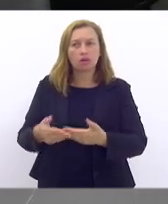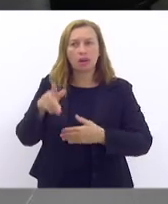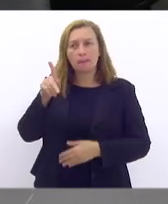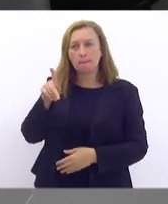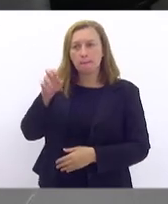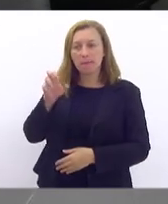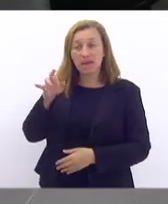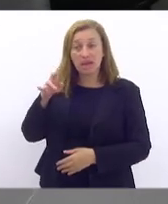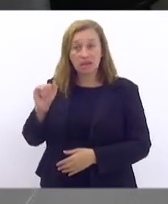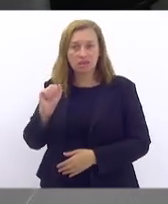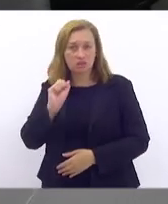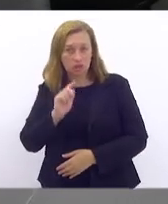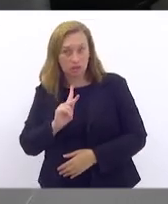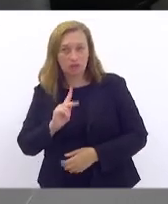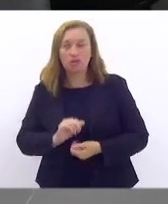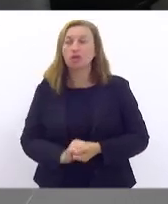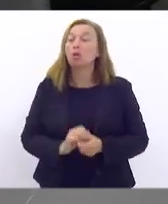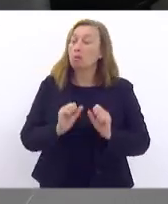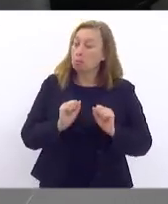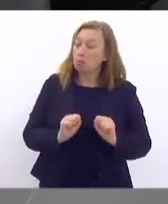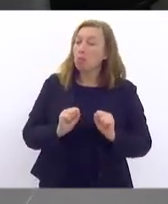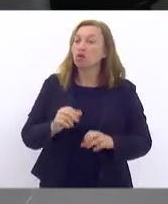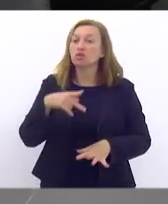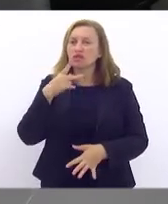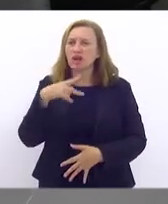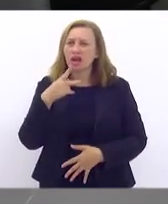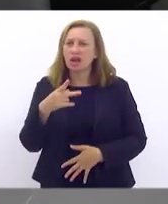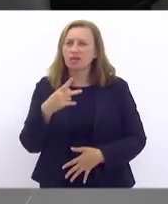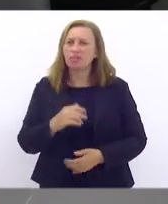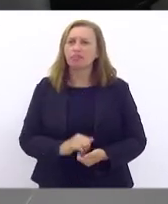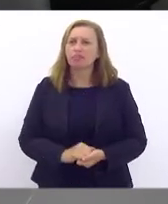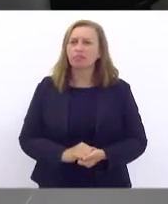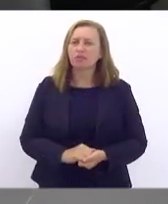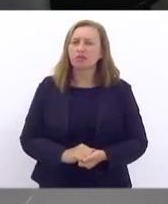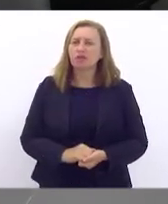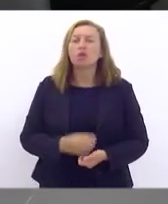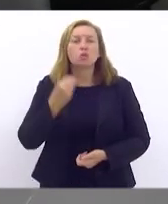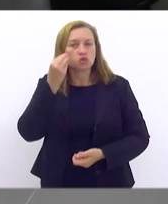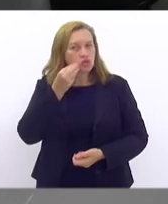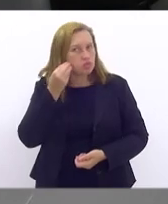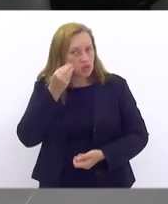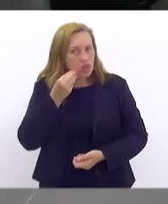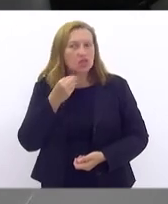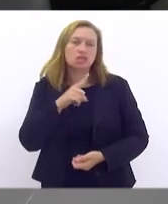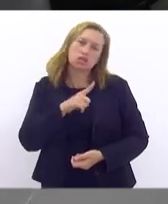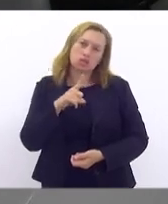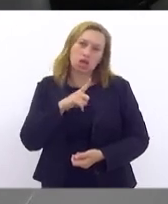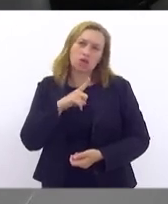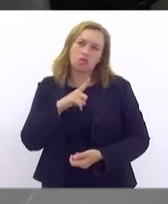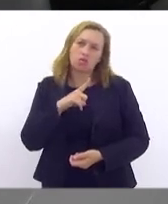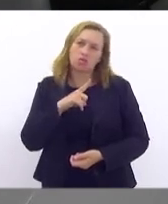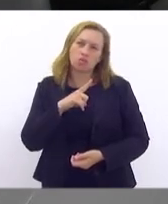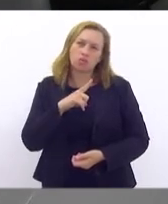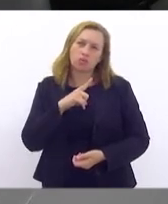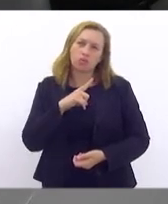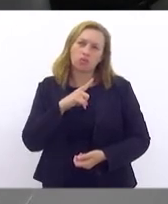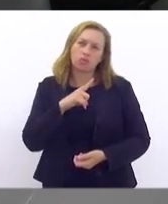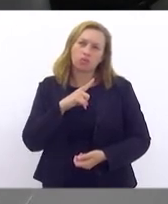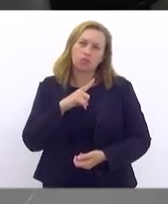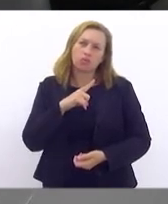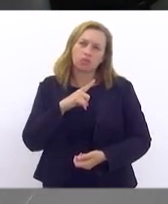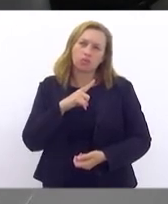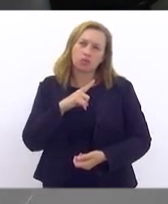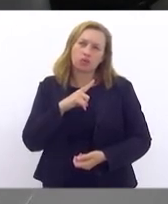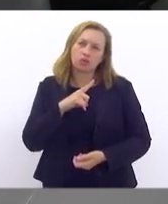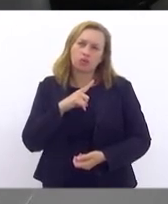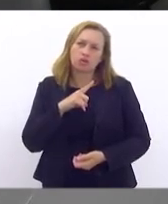perícia. Tá? E eu posso dizer que, com a experiência que eu tenho,